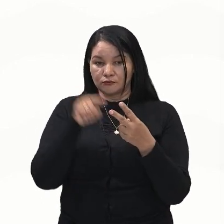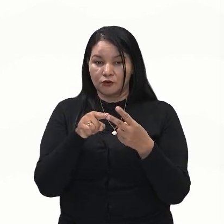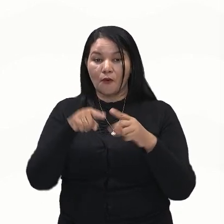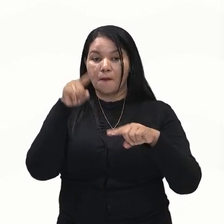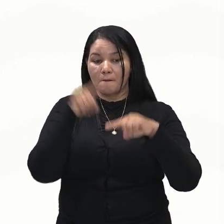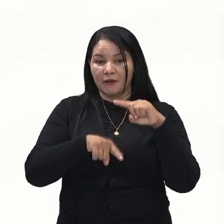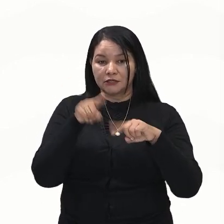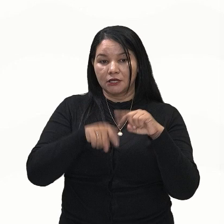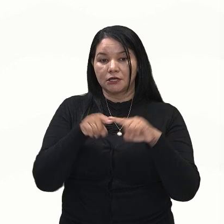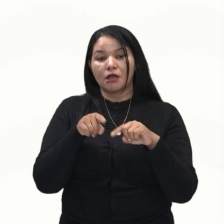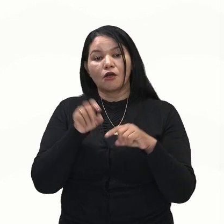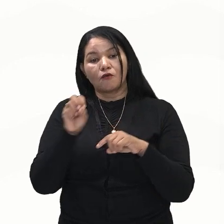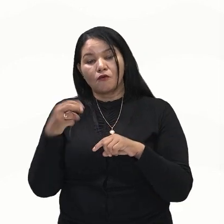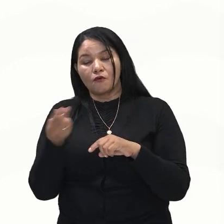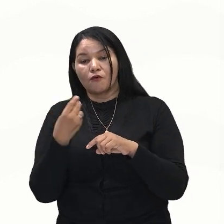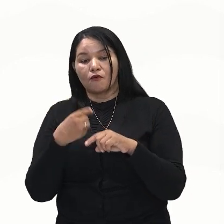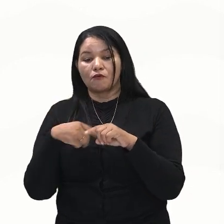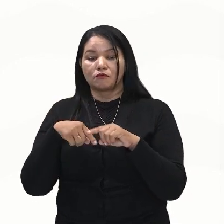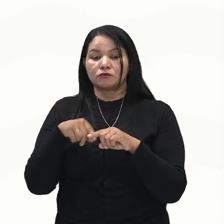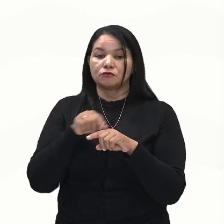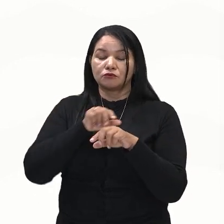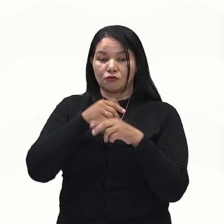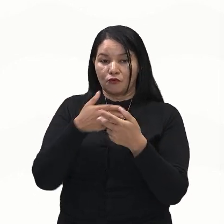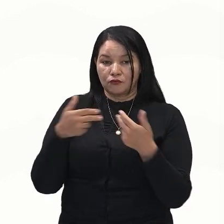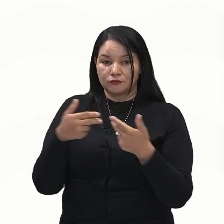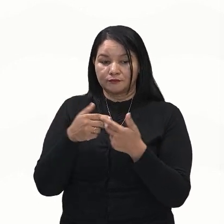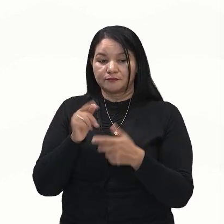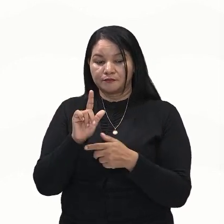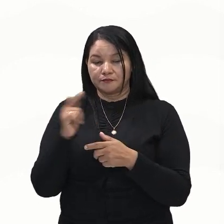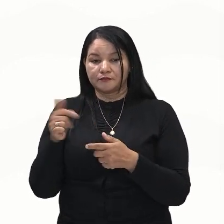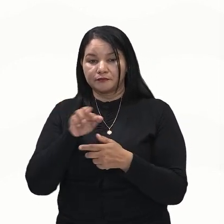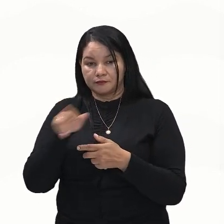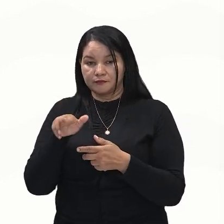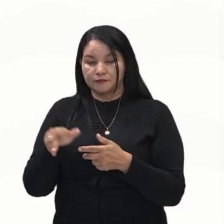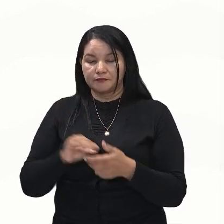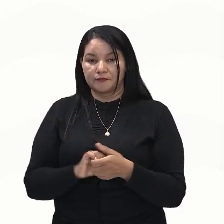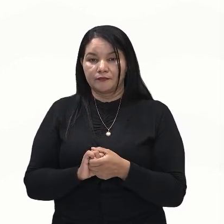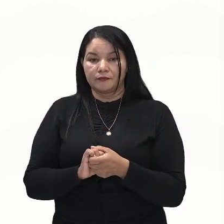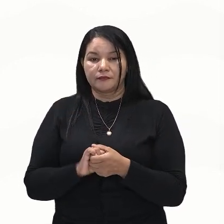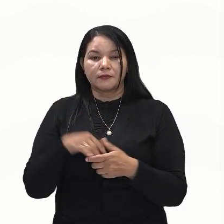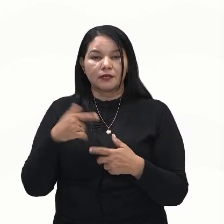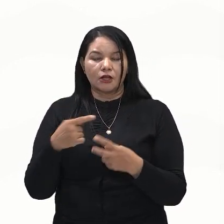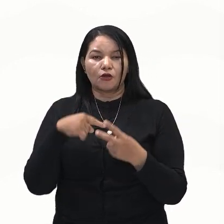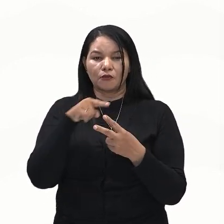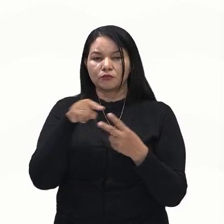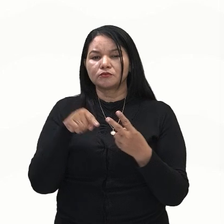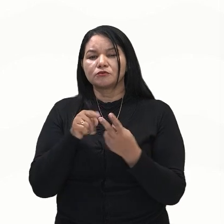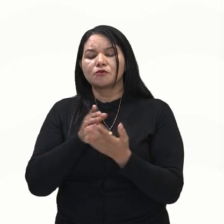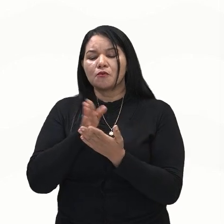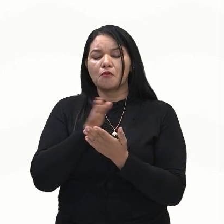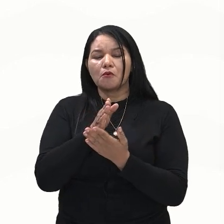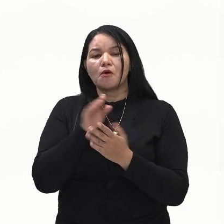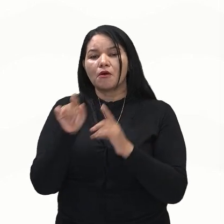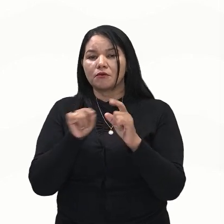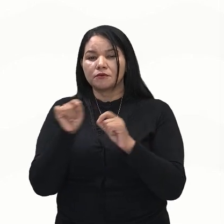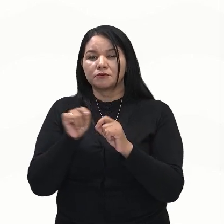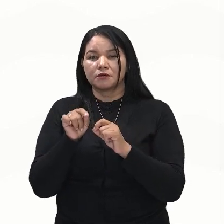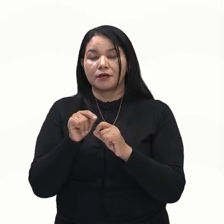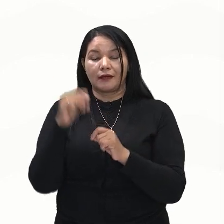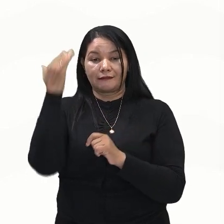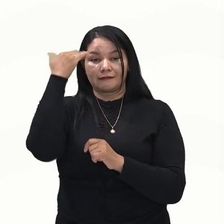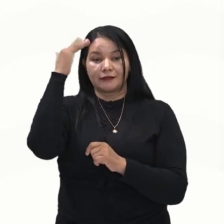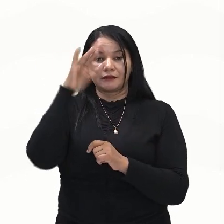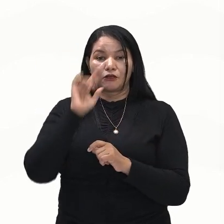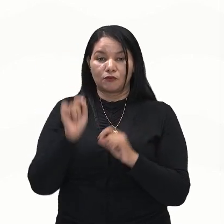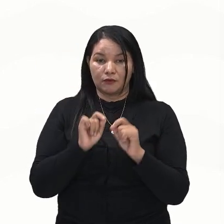material e imaterial, certo? Quando falamos disso, também vamos entender que o patrimônio ele vai ser compreendido